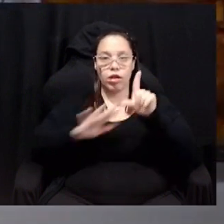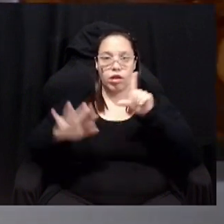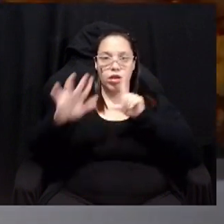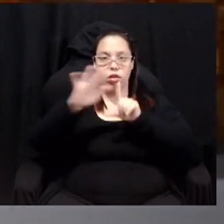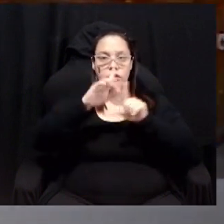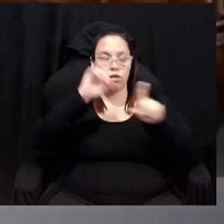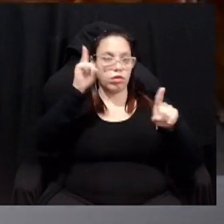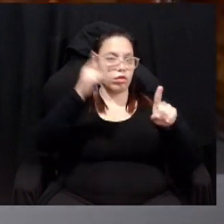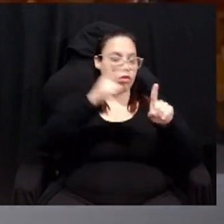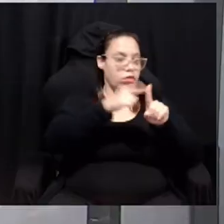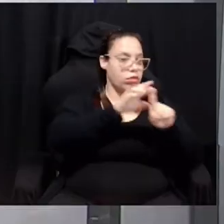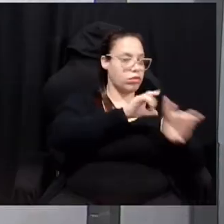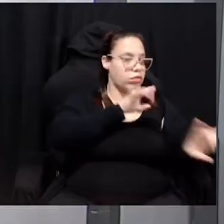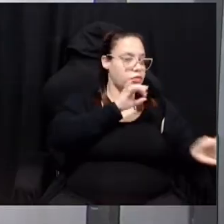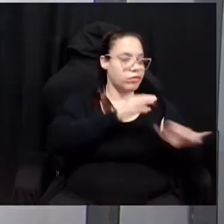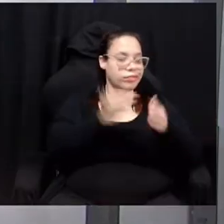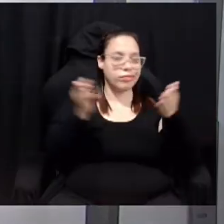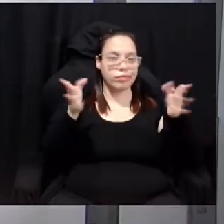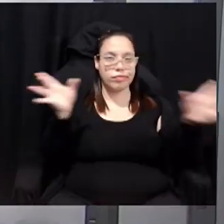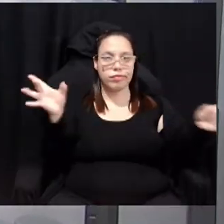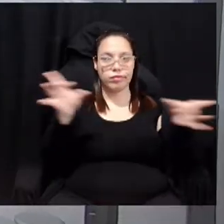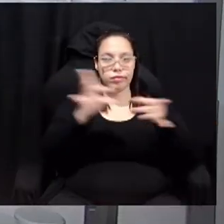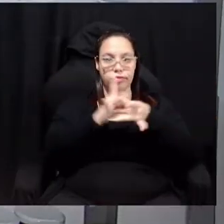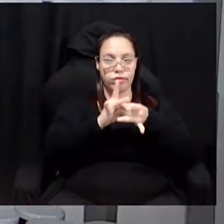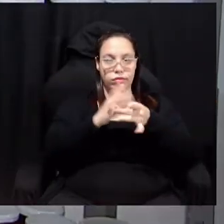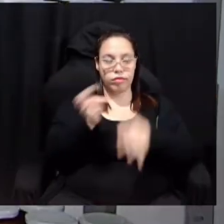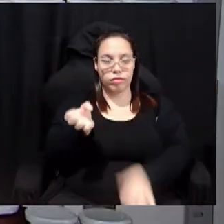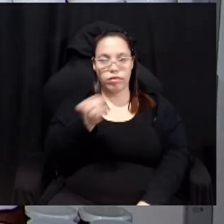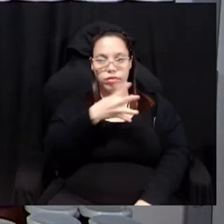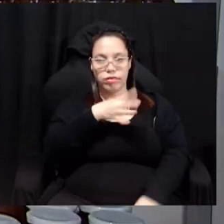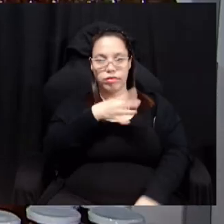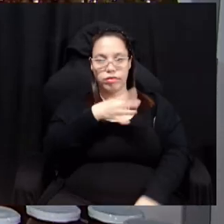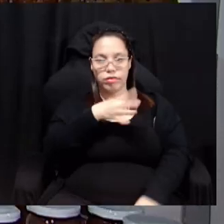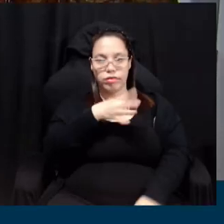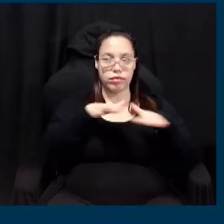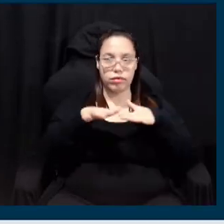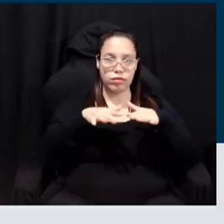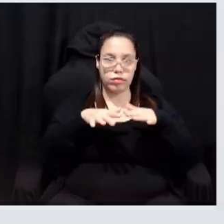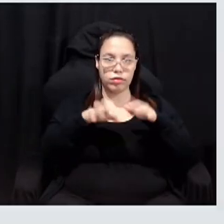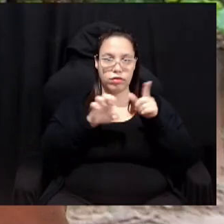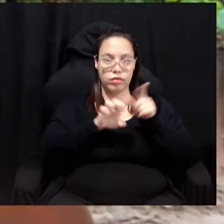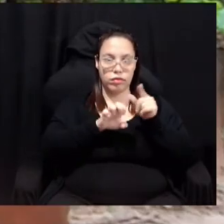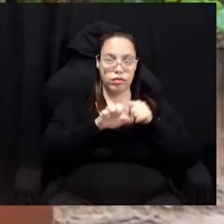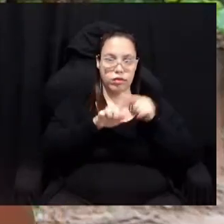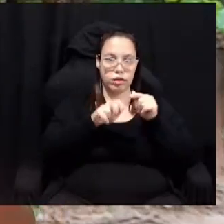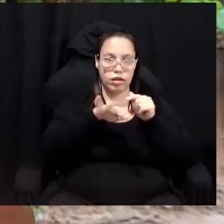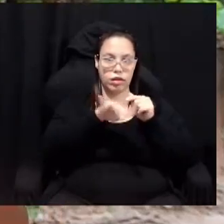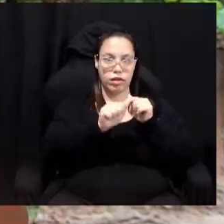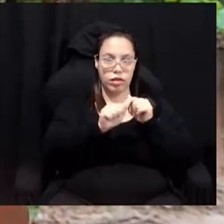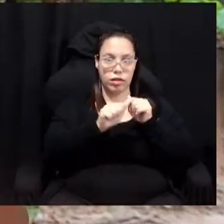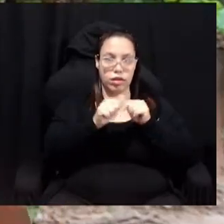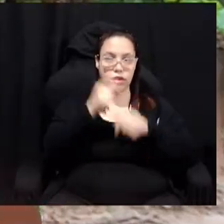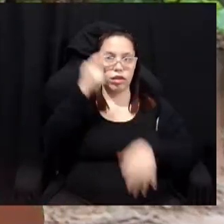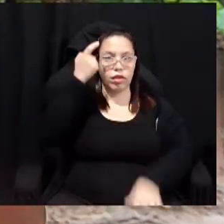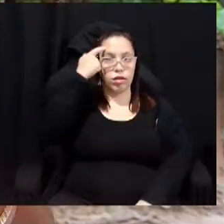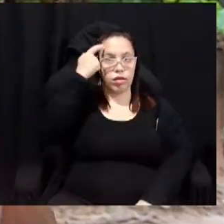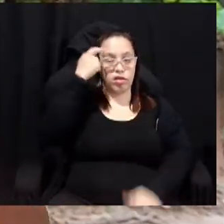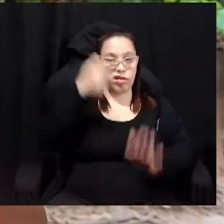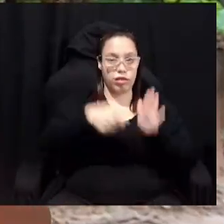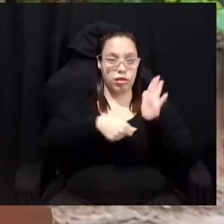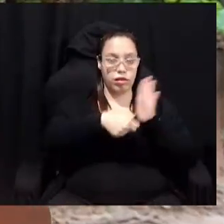digital agora se unem em um novo momento da empresa de geleias. Na minha cabeça, primeiro era